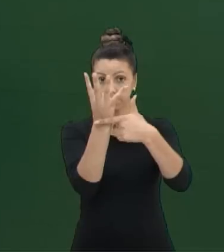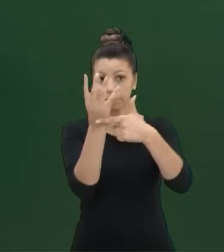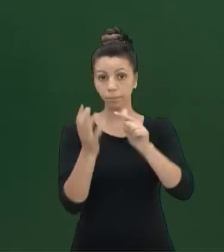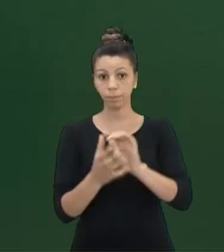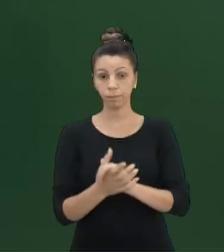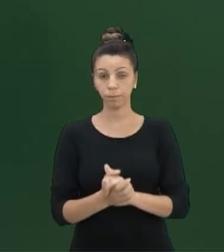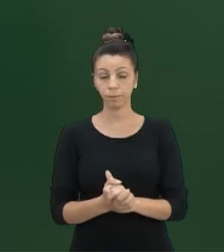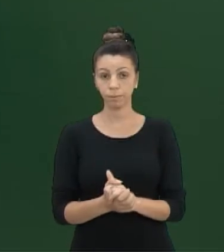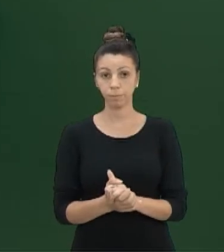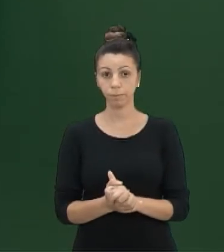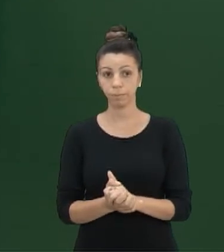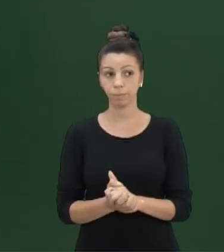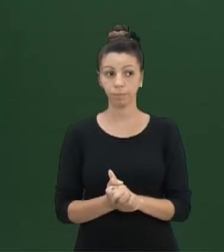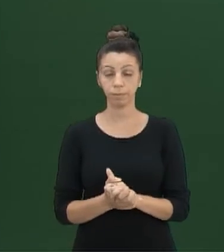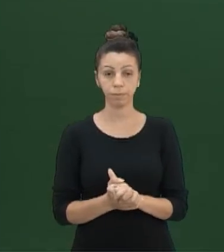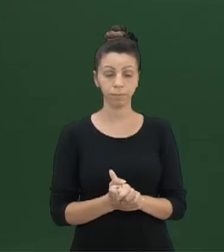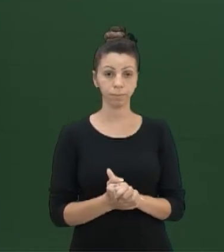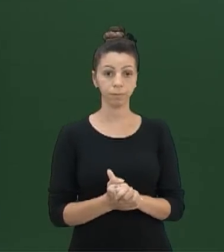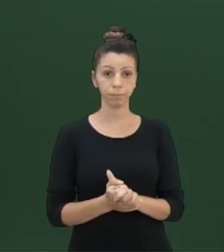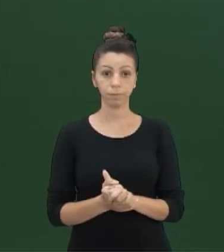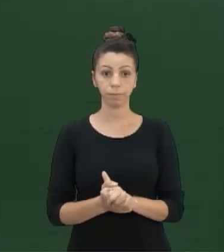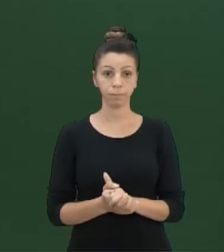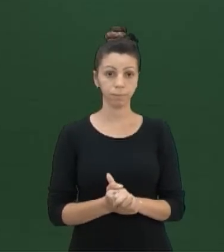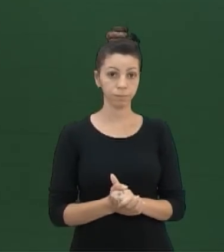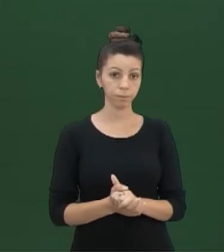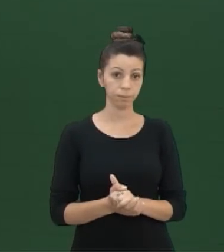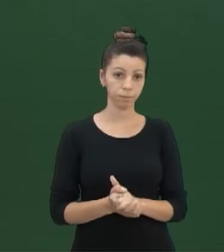Então, a gente vai ter que pegar o primeiro